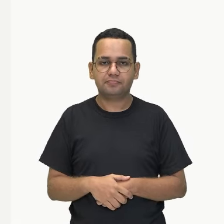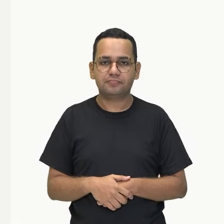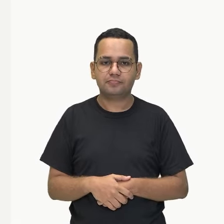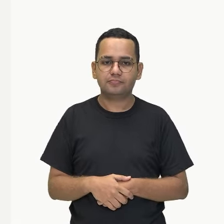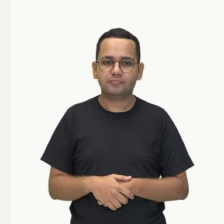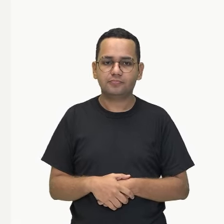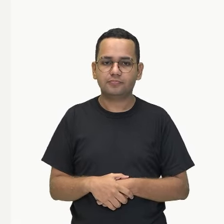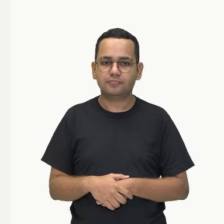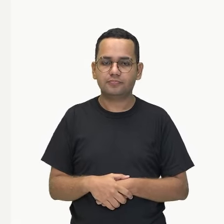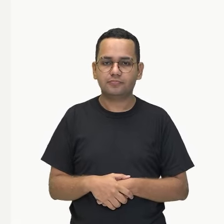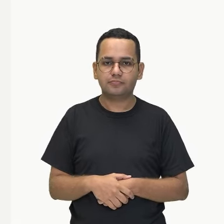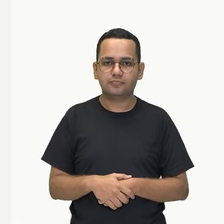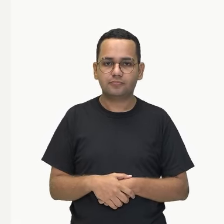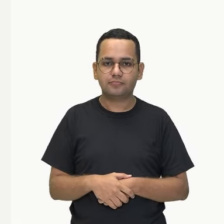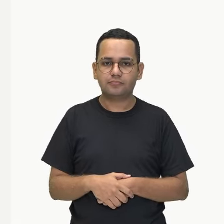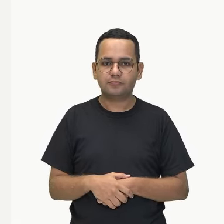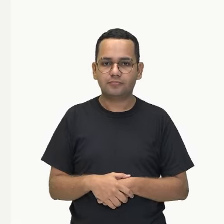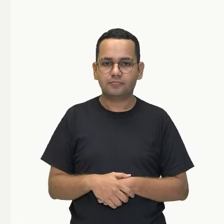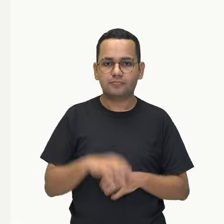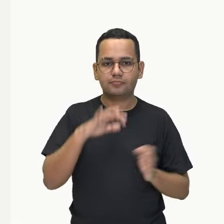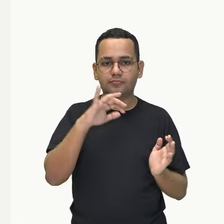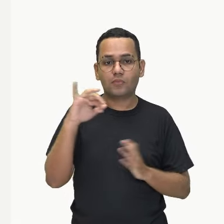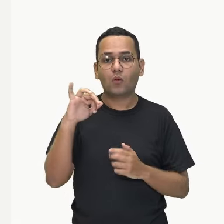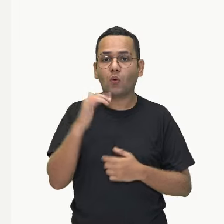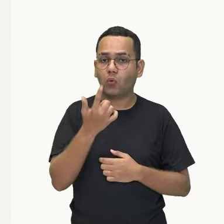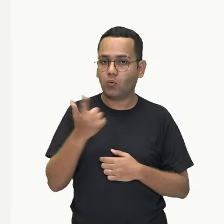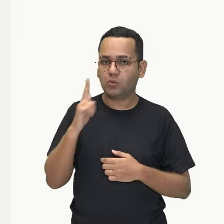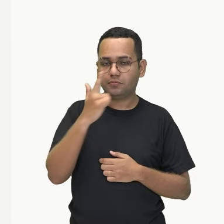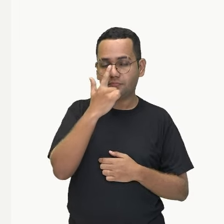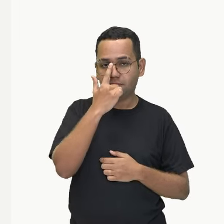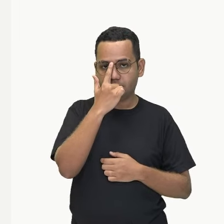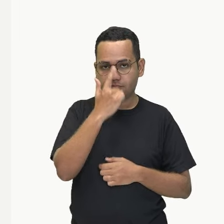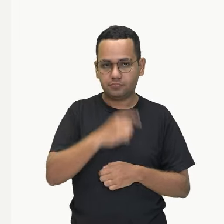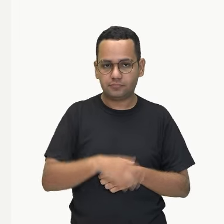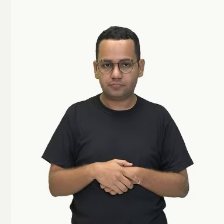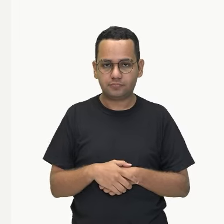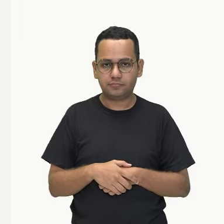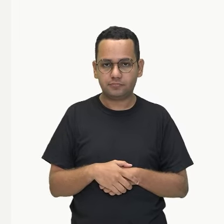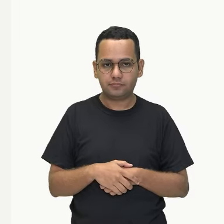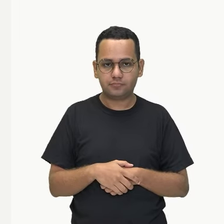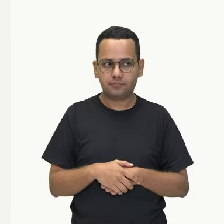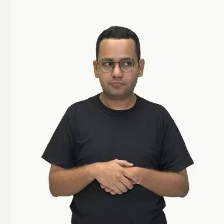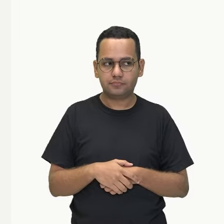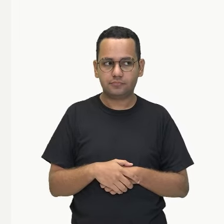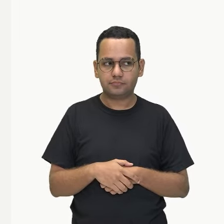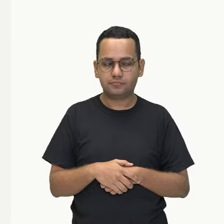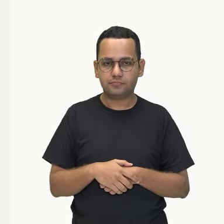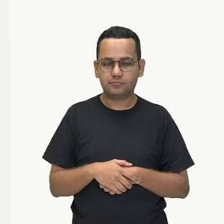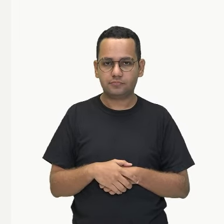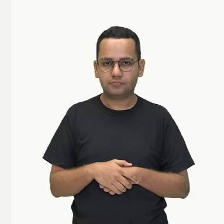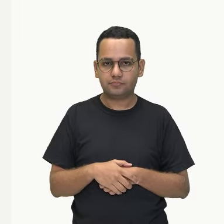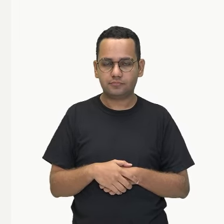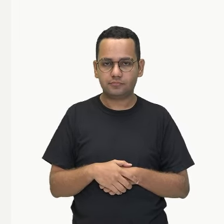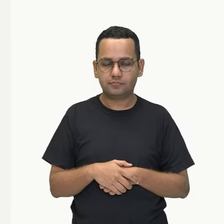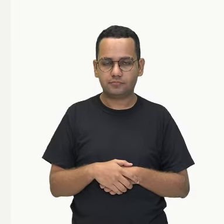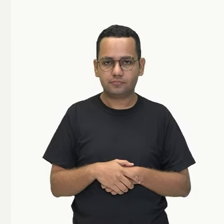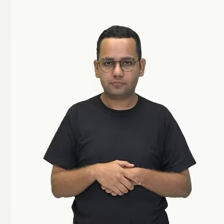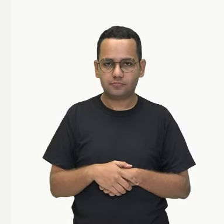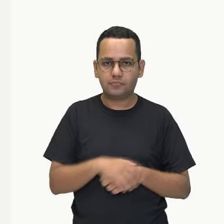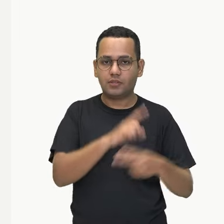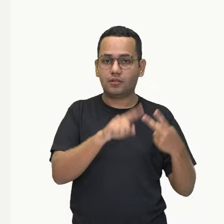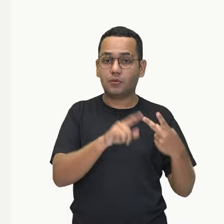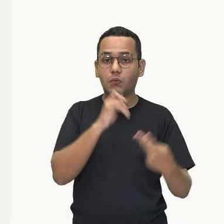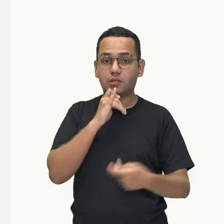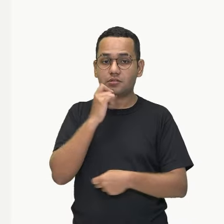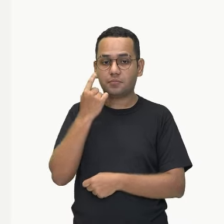final. Tá bom? Vamos lá. Letra B. Vamos aí continuar